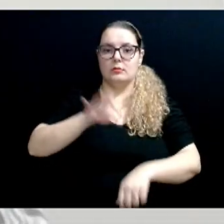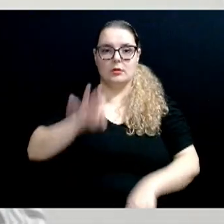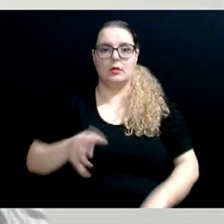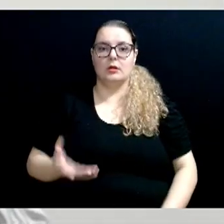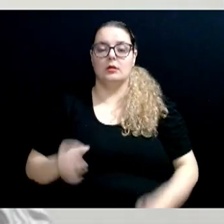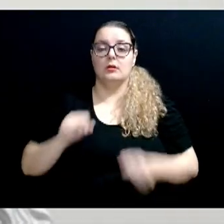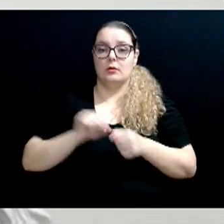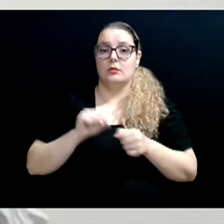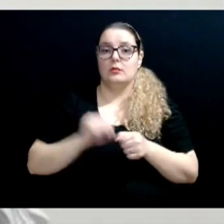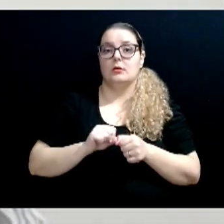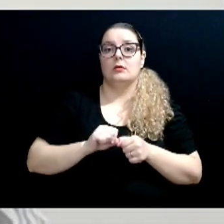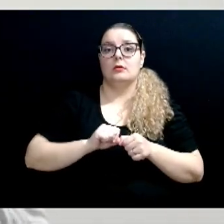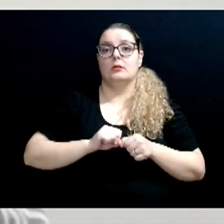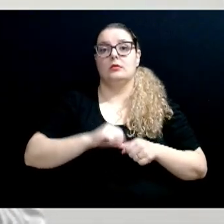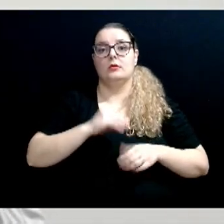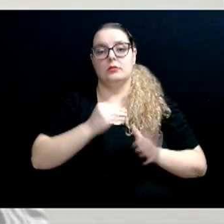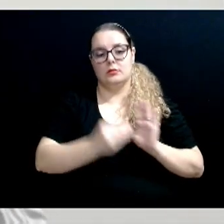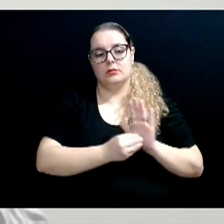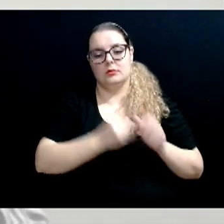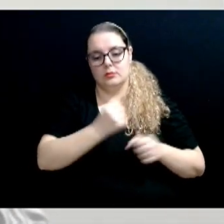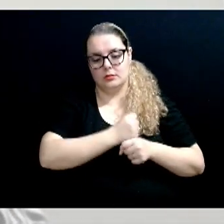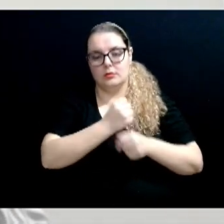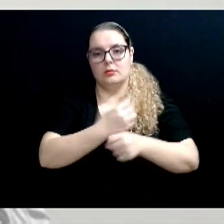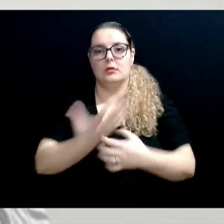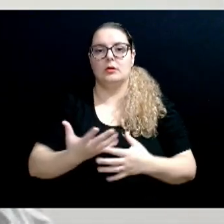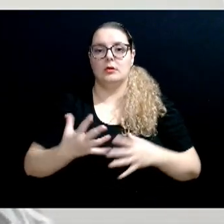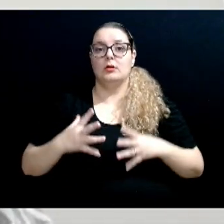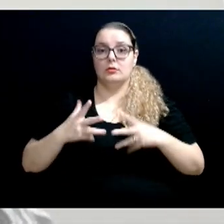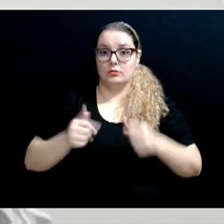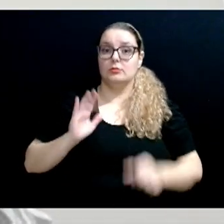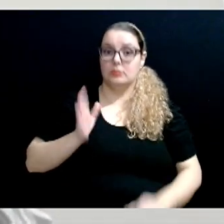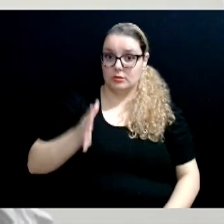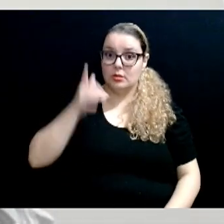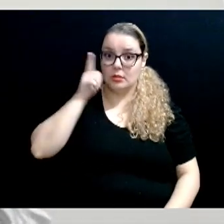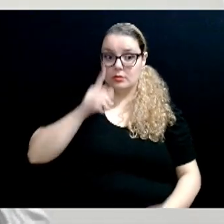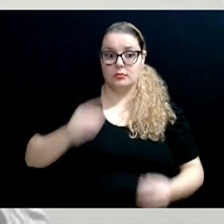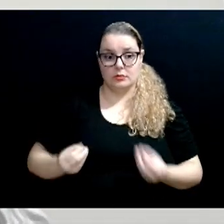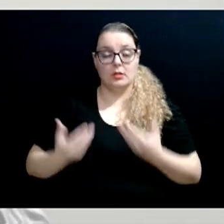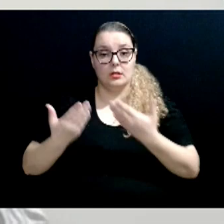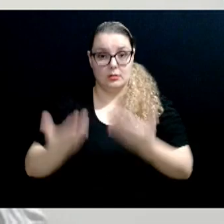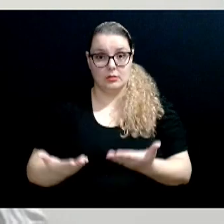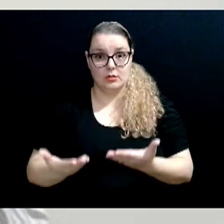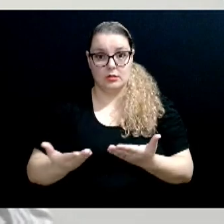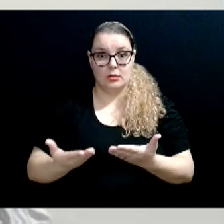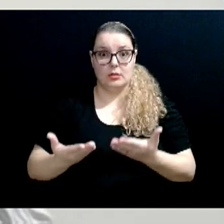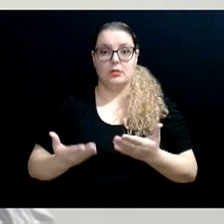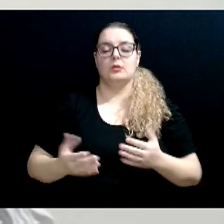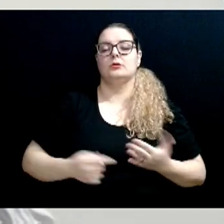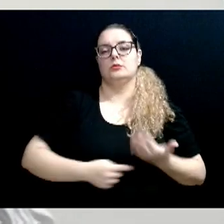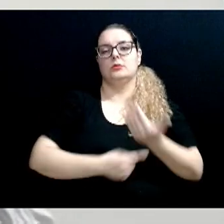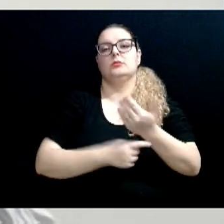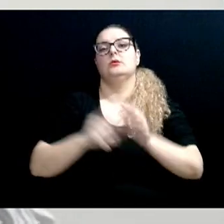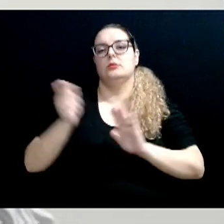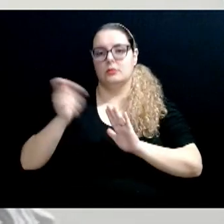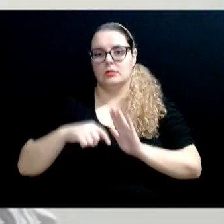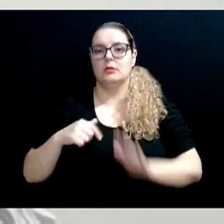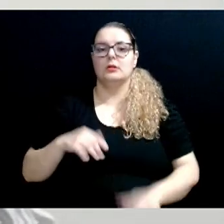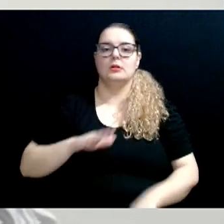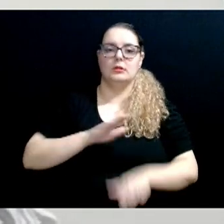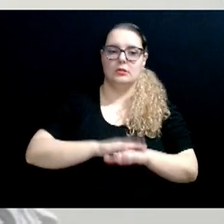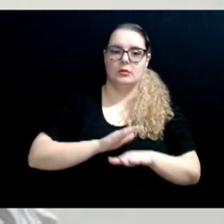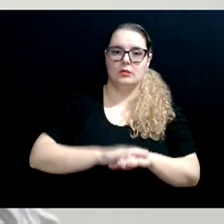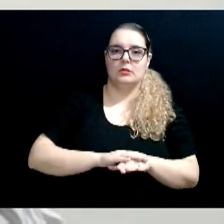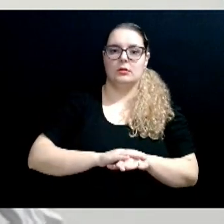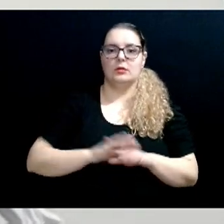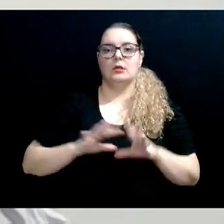últimos tempos é trazer tudo que ela já consegue entregar de tecnologia e de efetividade nas ações, trazer todas a parte